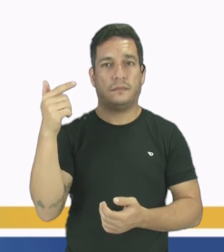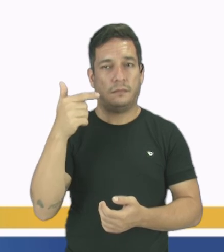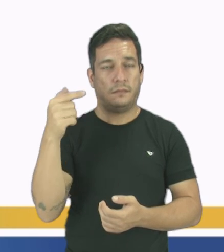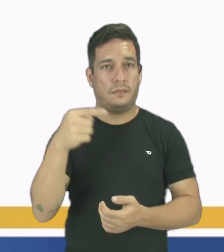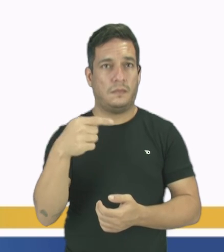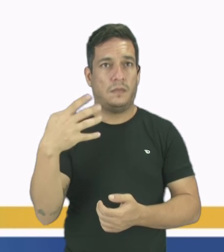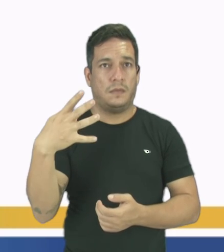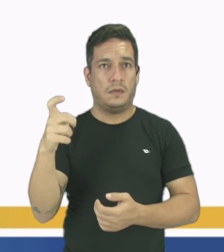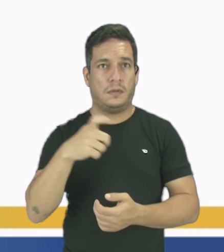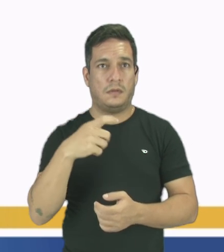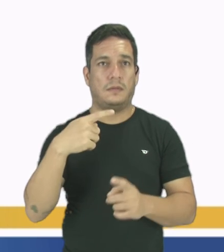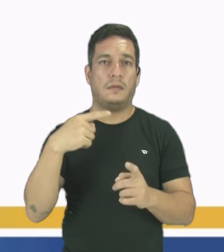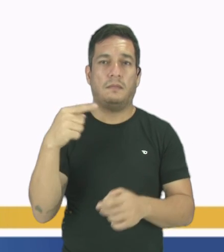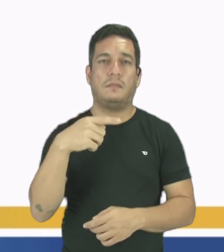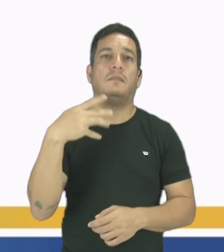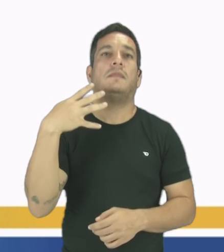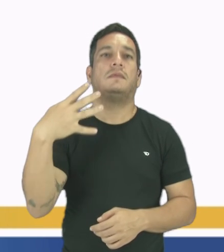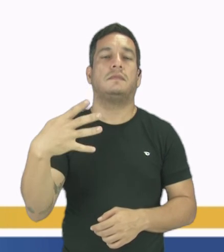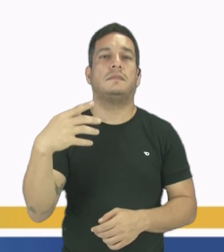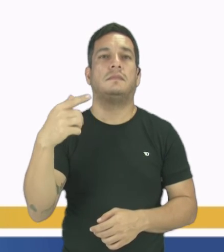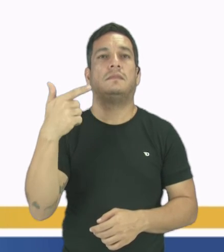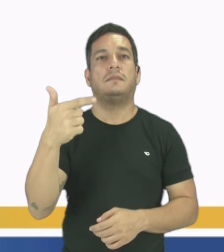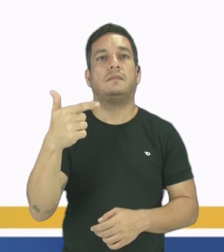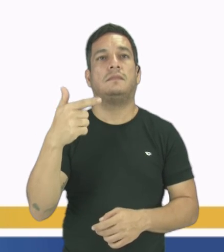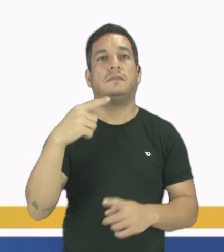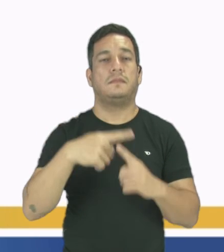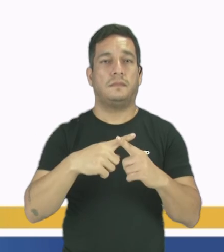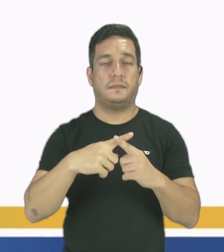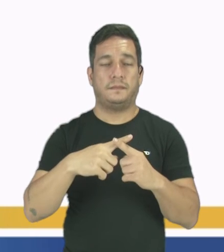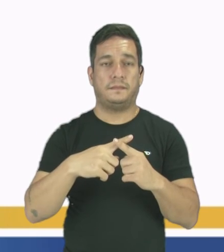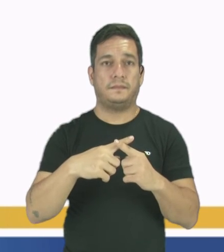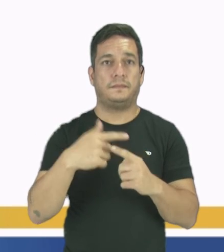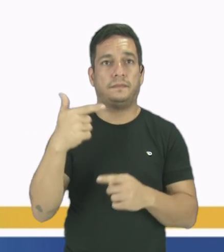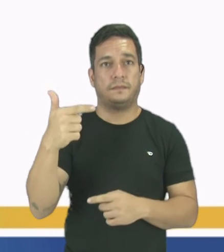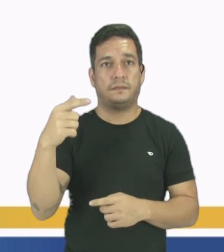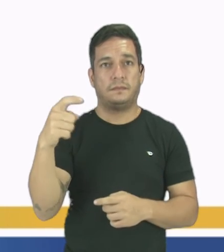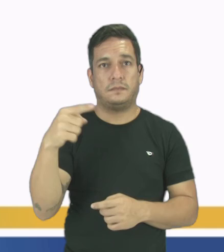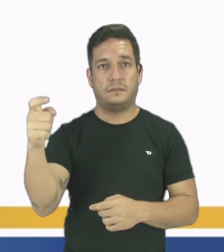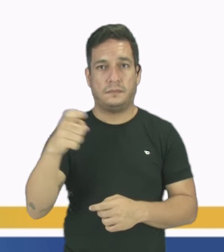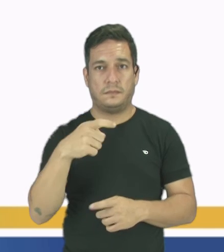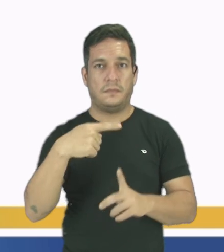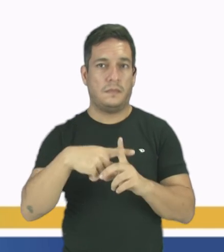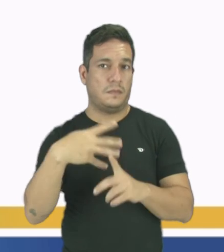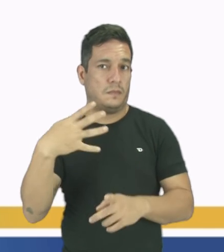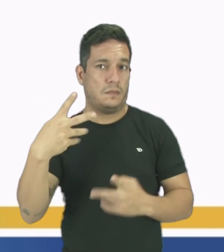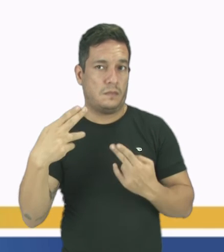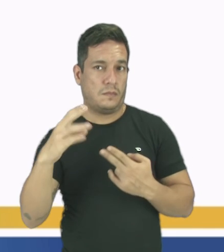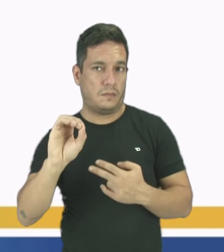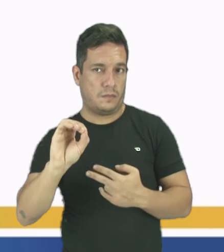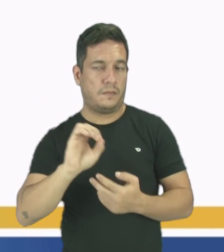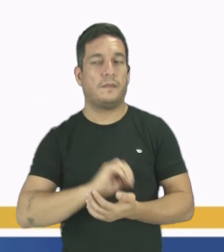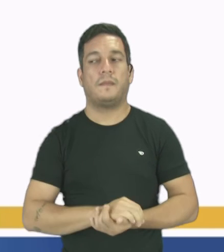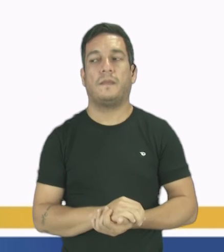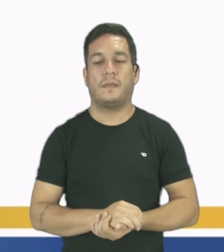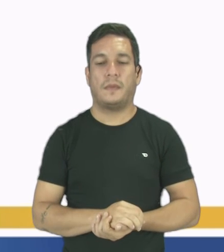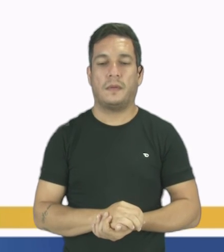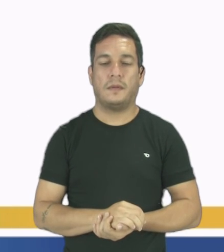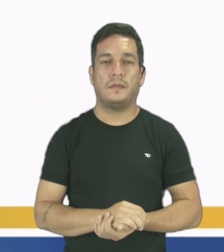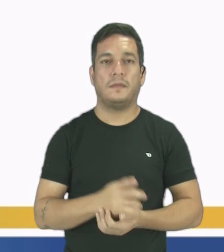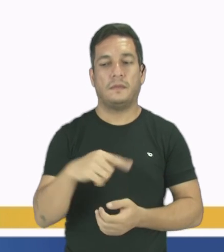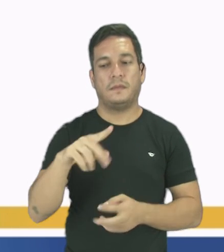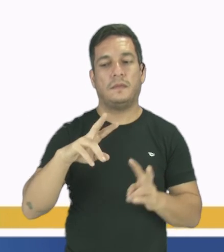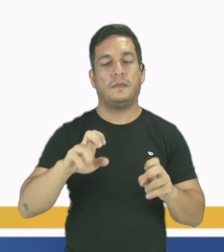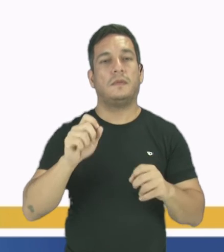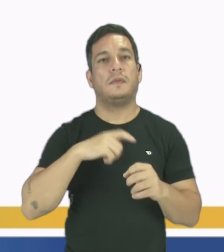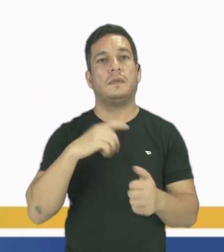quadrado, menos 4x, menos 4 vezes 2 vezes menos x, mais 4 igual a zero. Então,